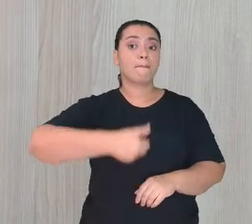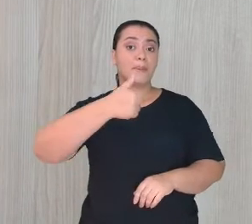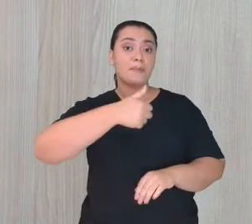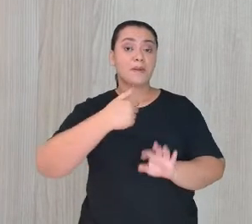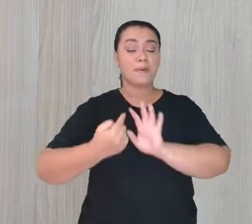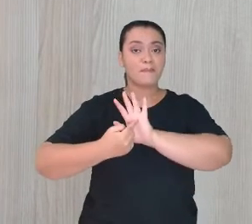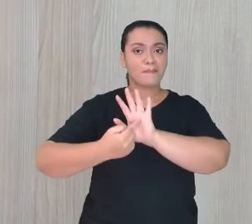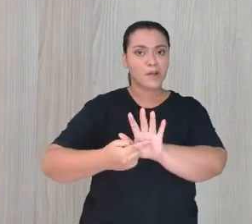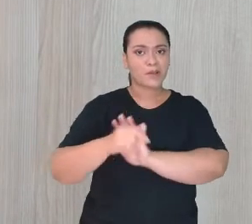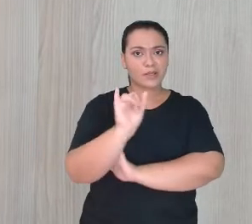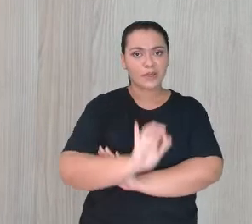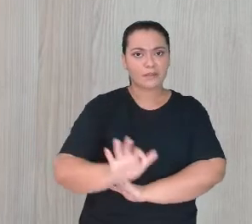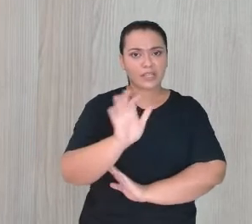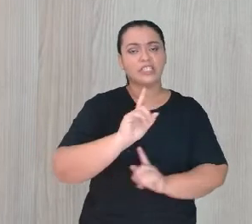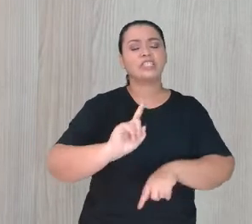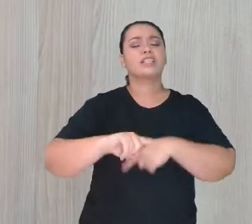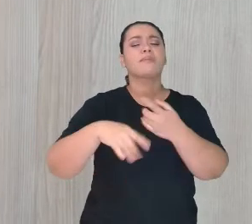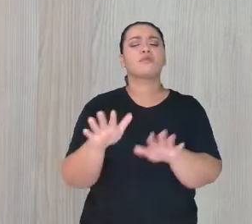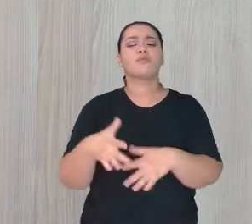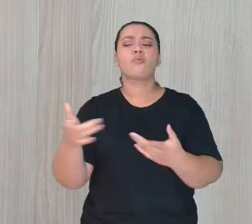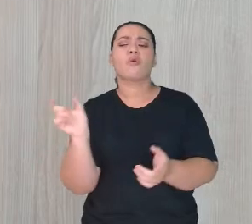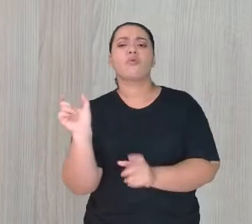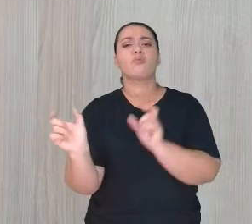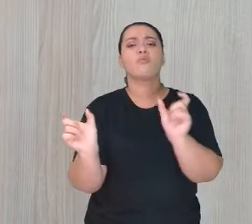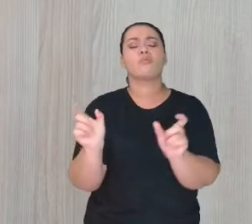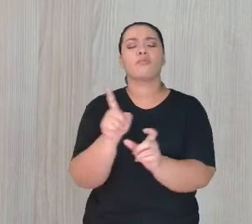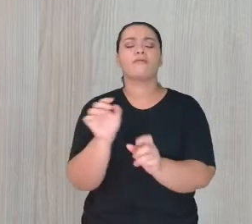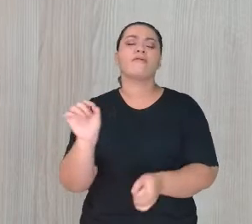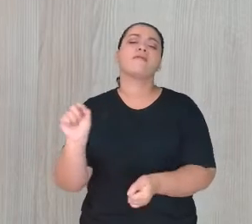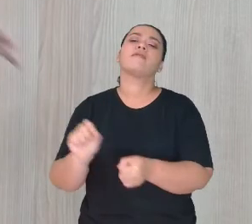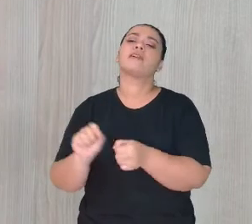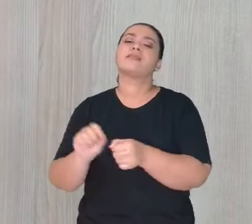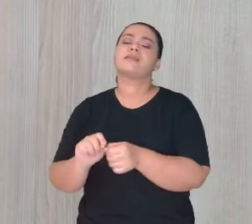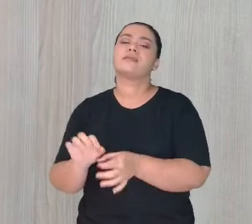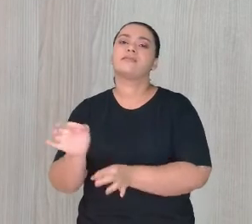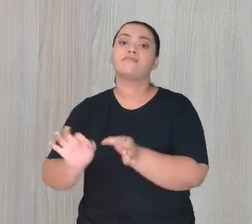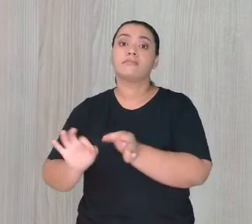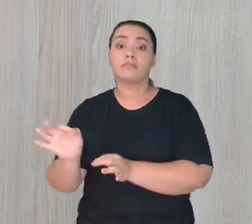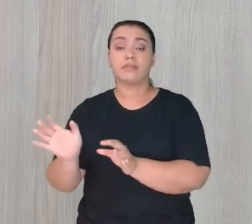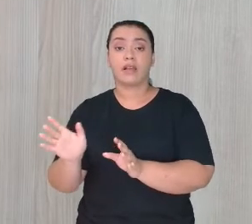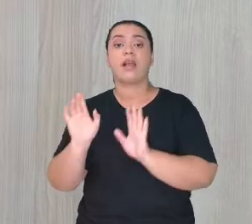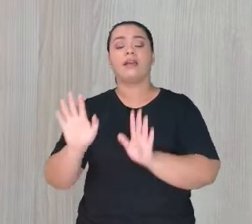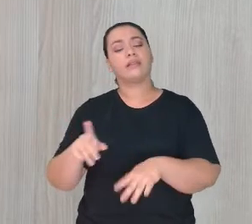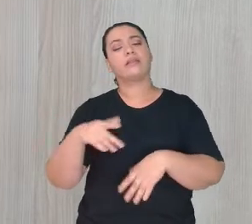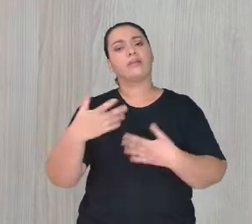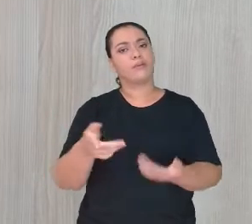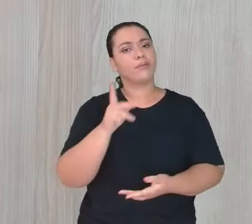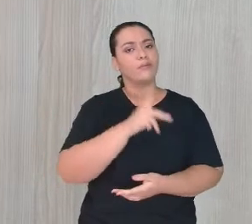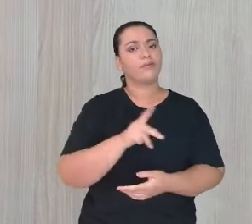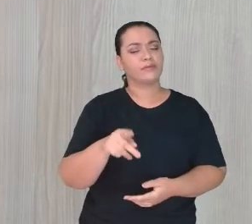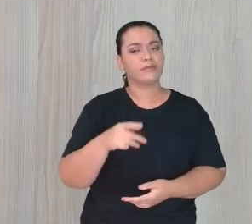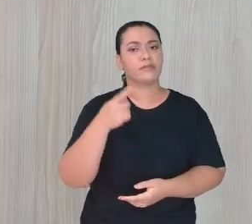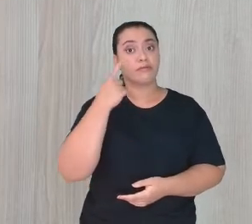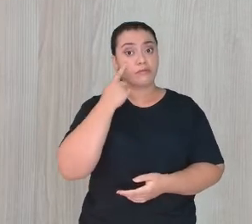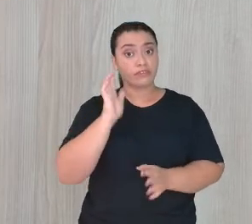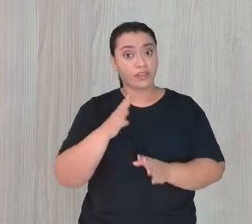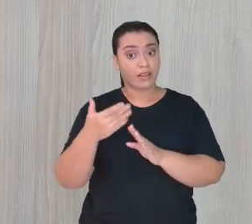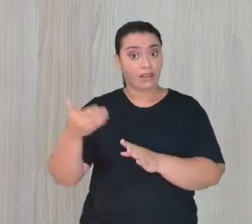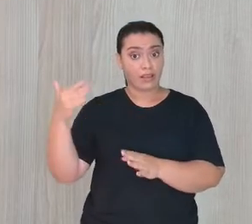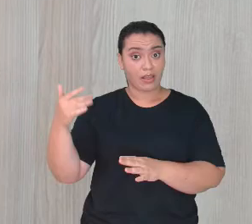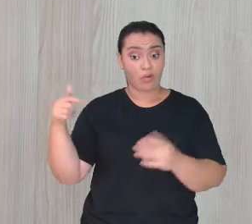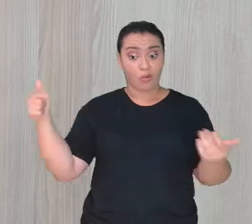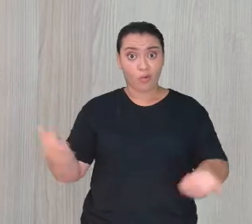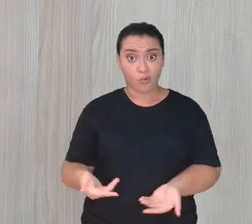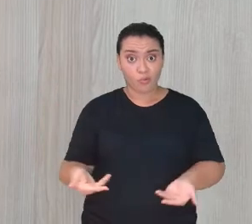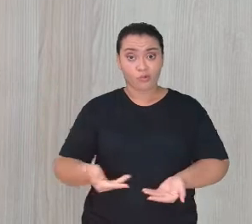vê aí a fórmula correspondente à área, certo? Claro que o professor Ricardo já viu isso com vocês, mas a forma com que ele começou a aula